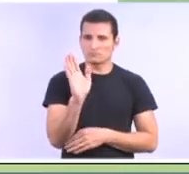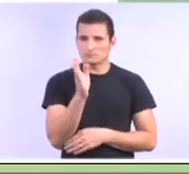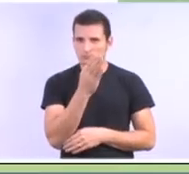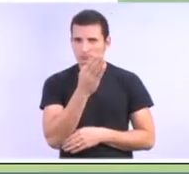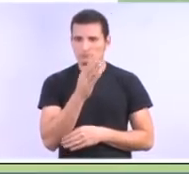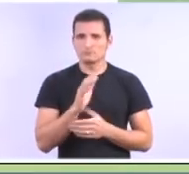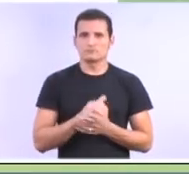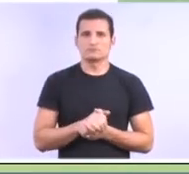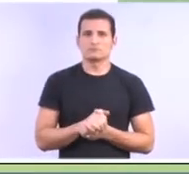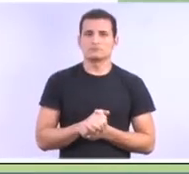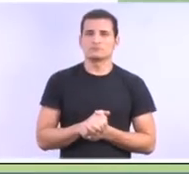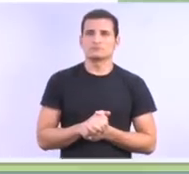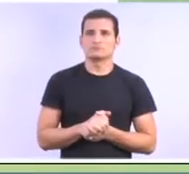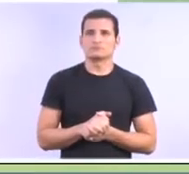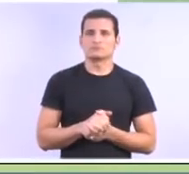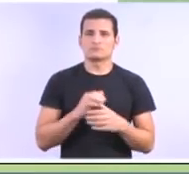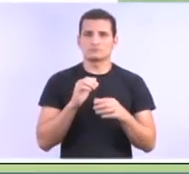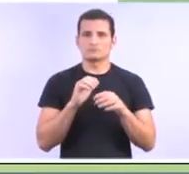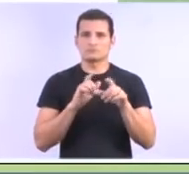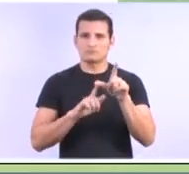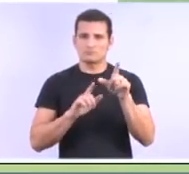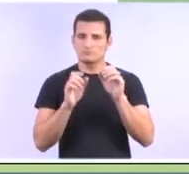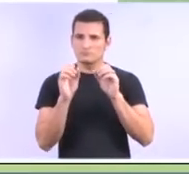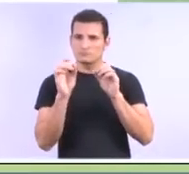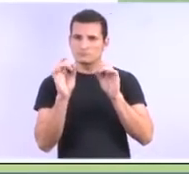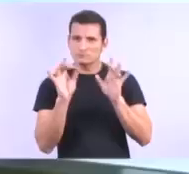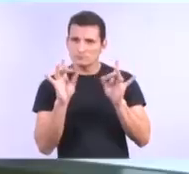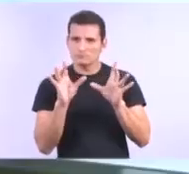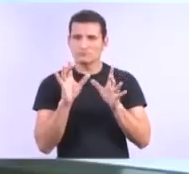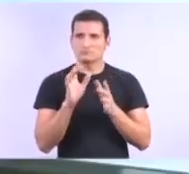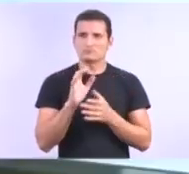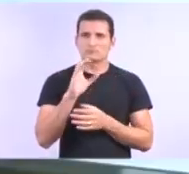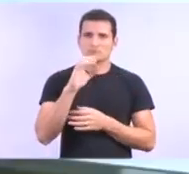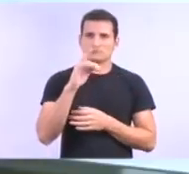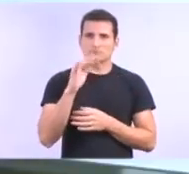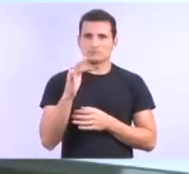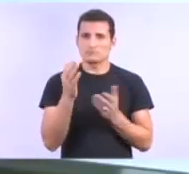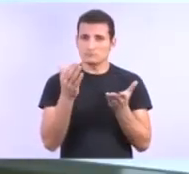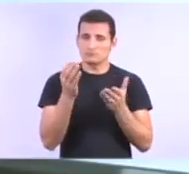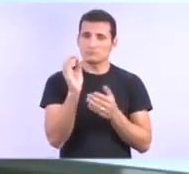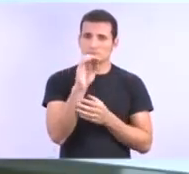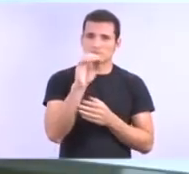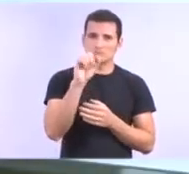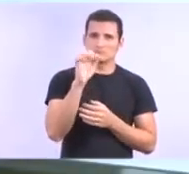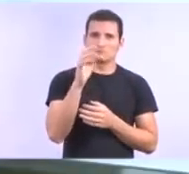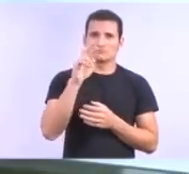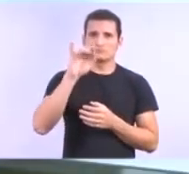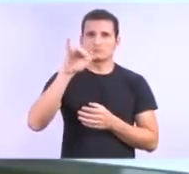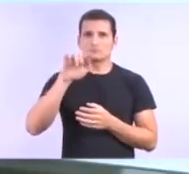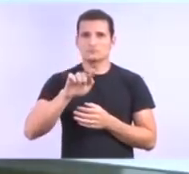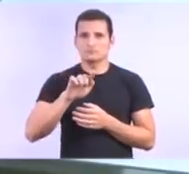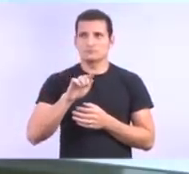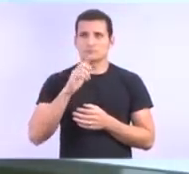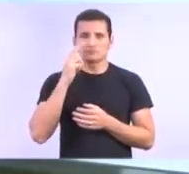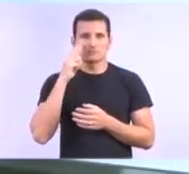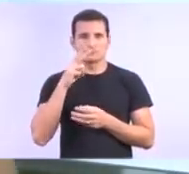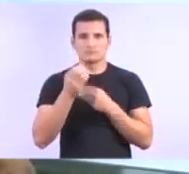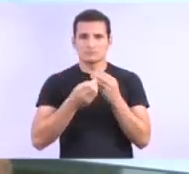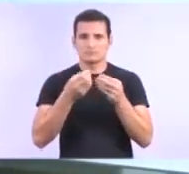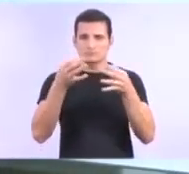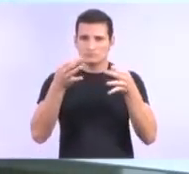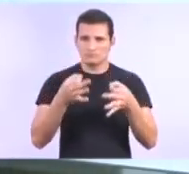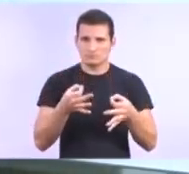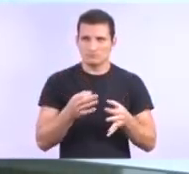tirei caracteres especiais, o CPF, que a priori era inteiro, coloquei agora como um string. Vamos ver como é que ficou o correto